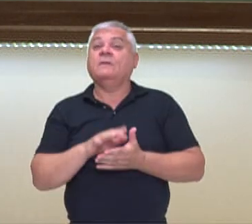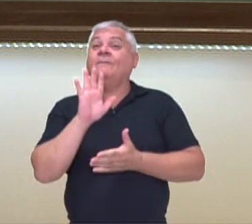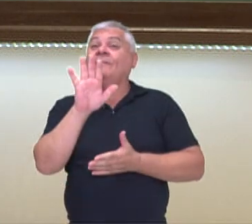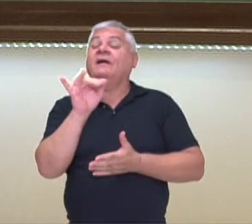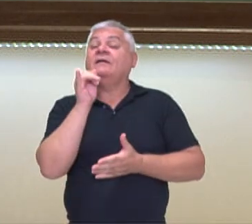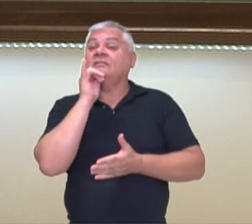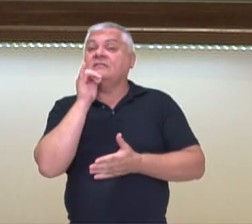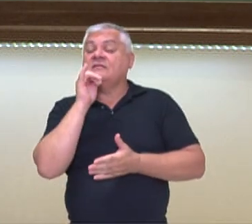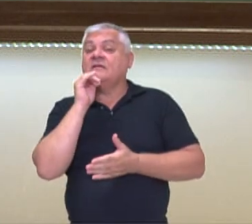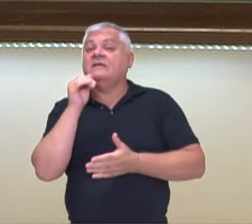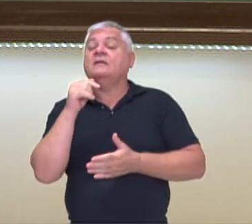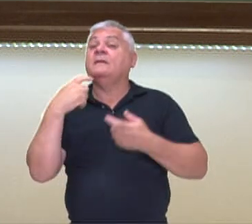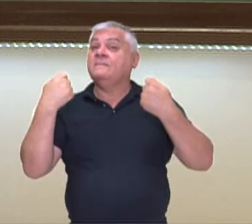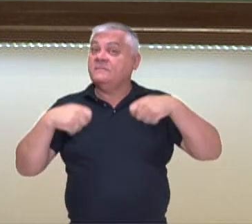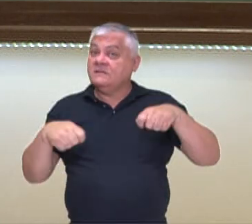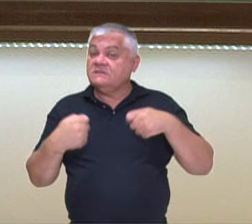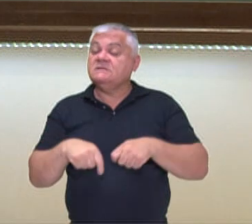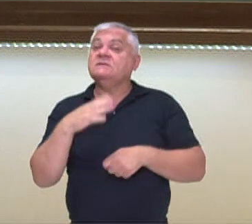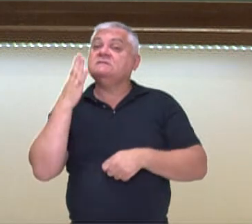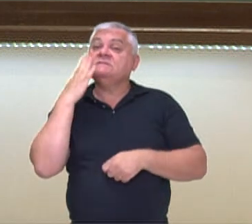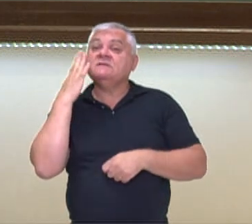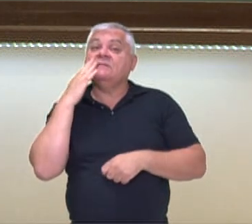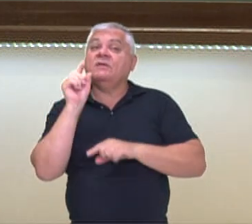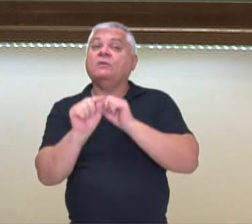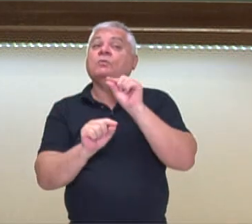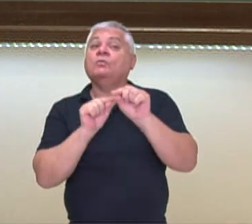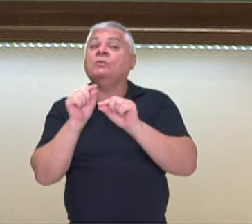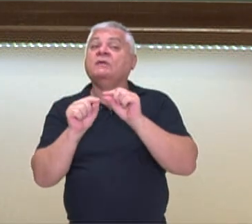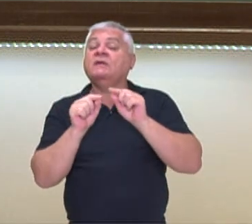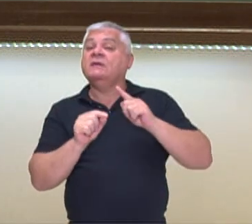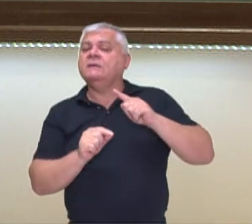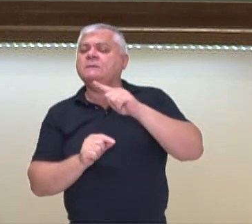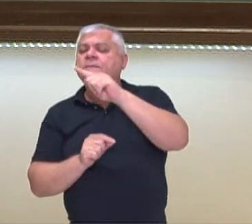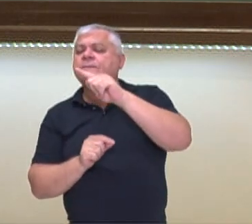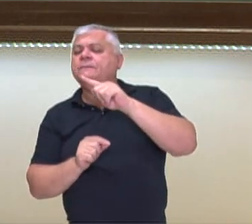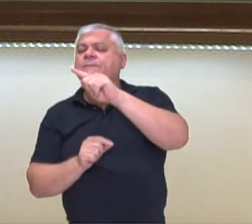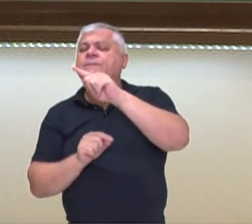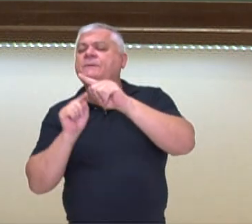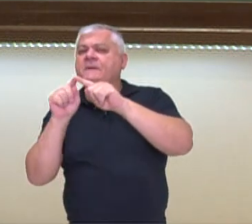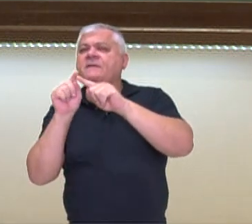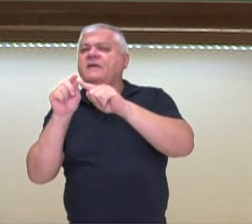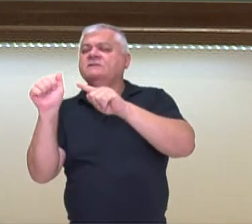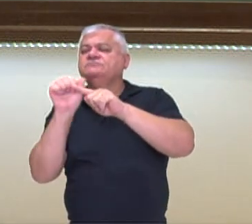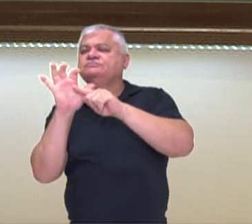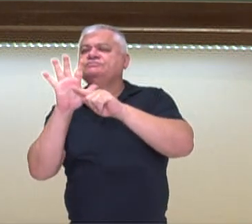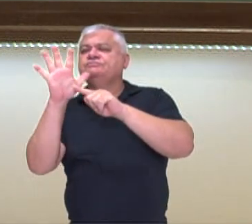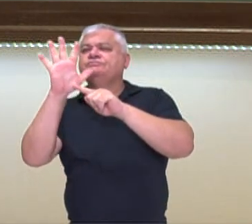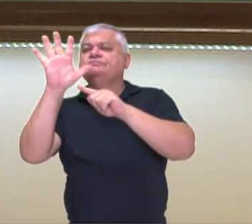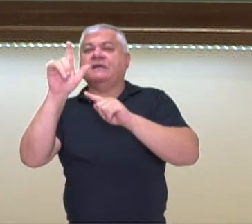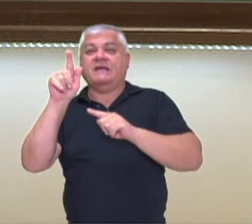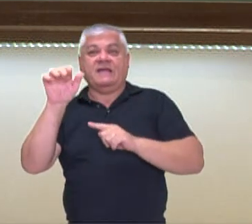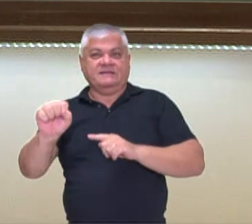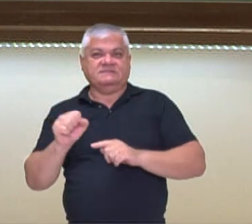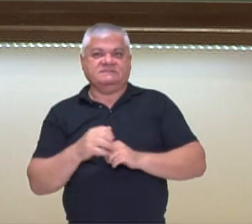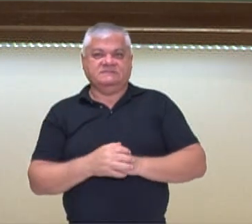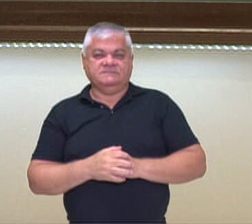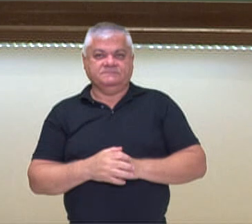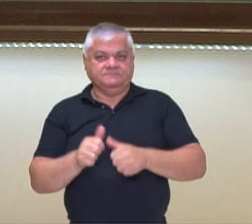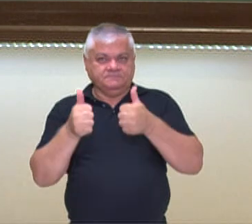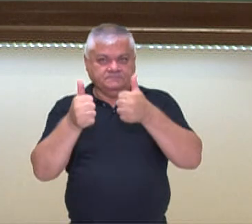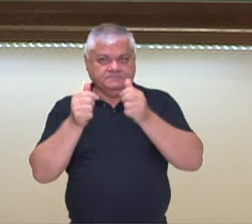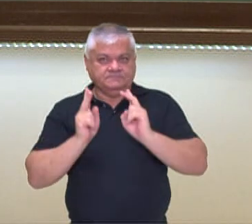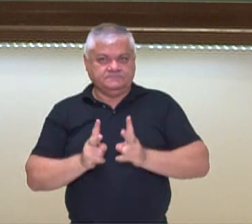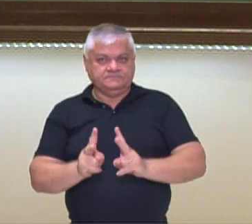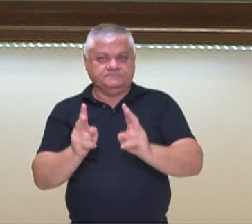mas você tem a necessidade de compreender que essa seta indica a liberação de gás, tá certo? Vamos à sequência,